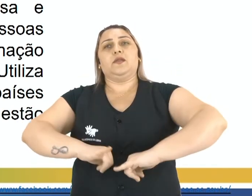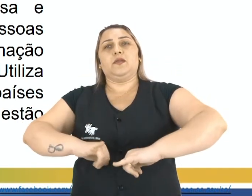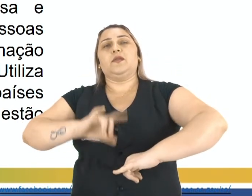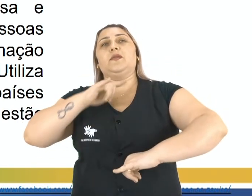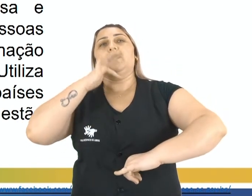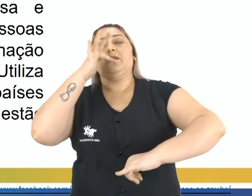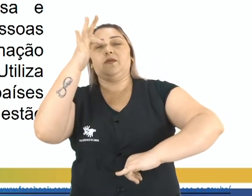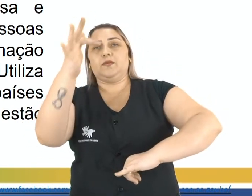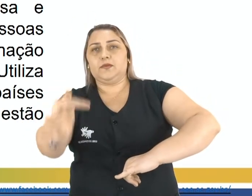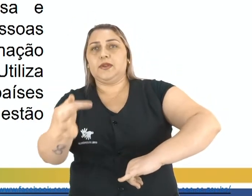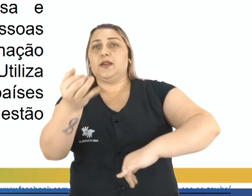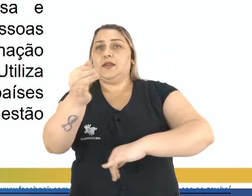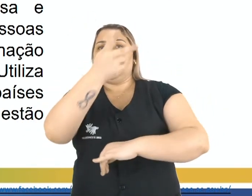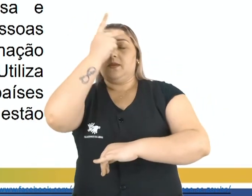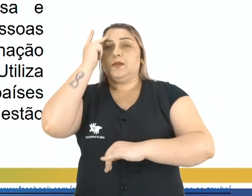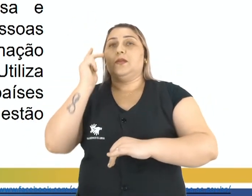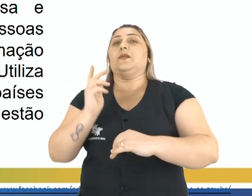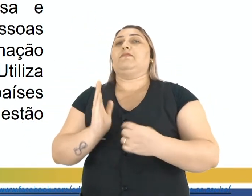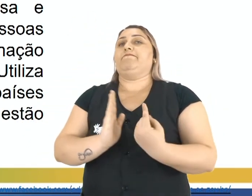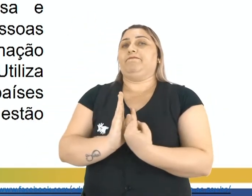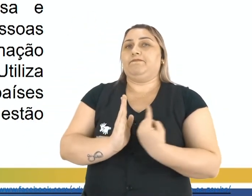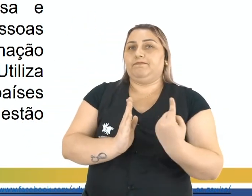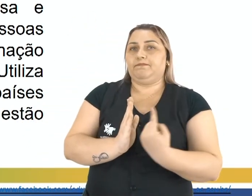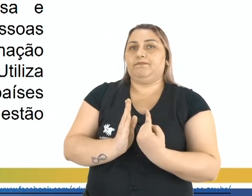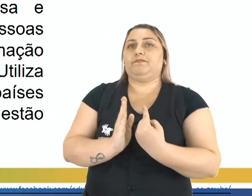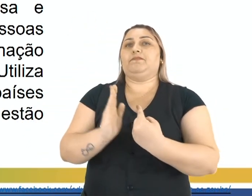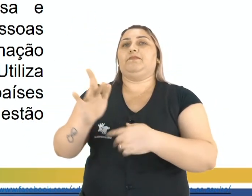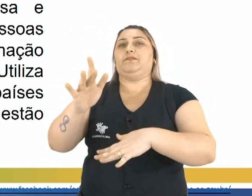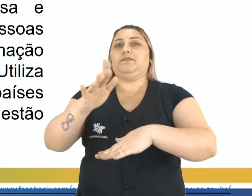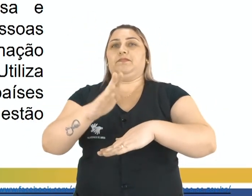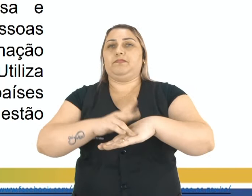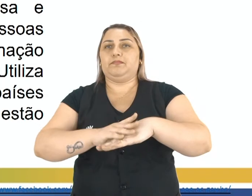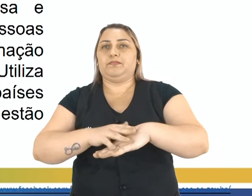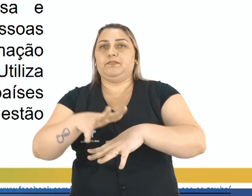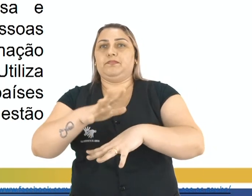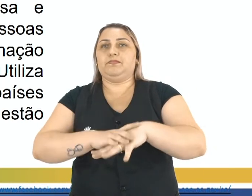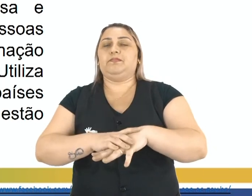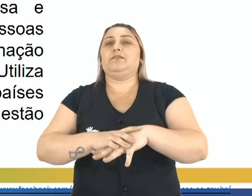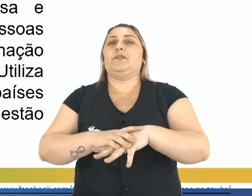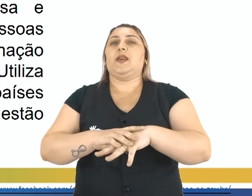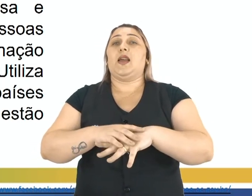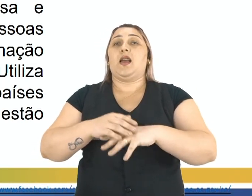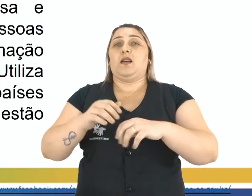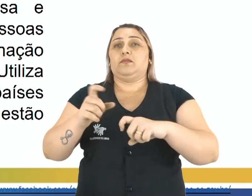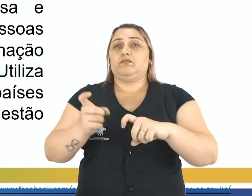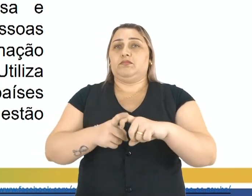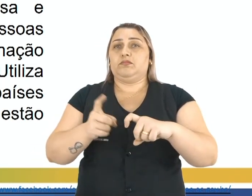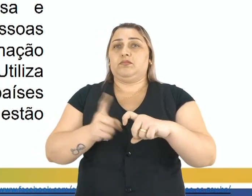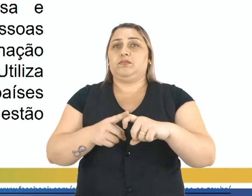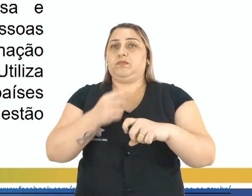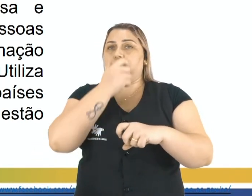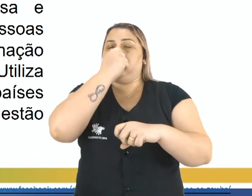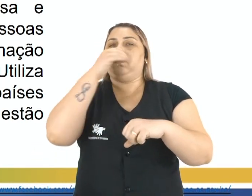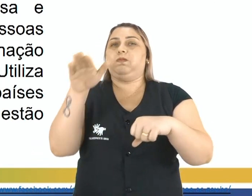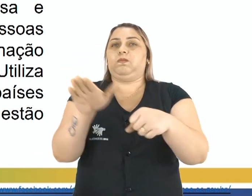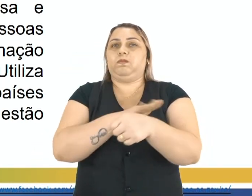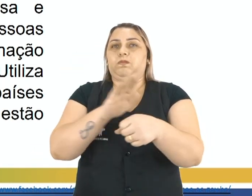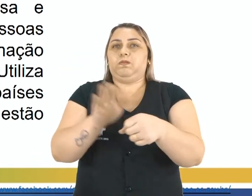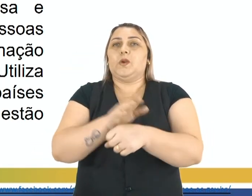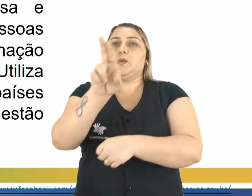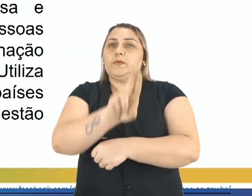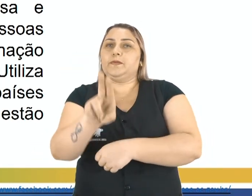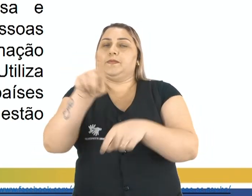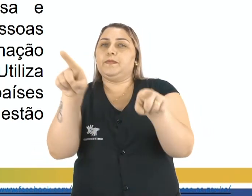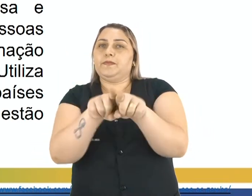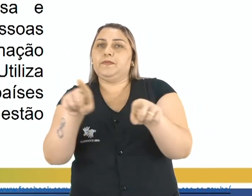pessoas não continuarem em isolamento, como contaminação generalizada, os serviços médicos superlotados. Utiliza